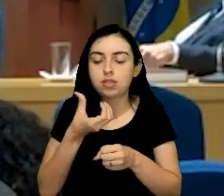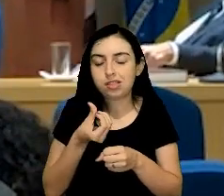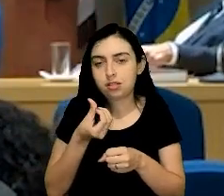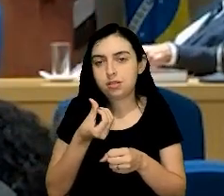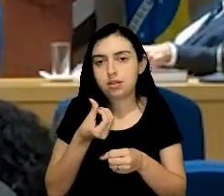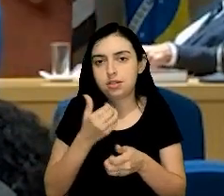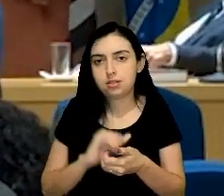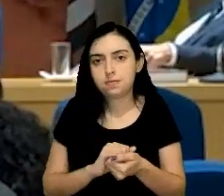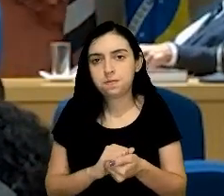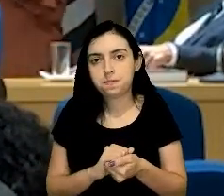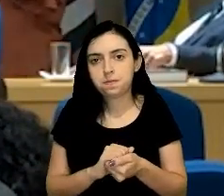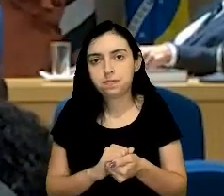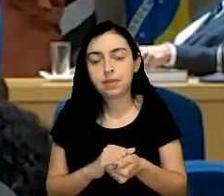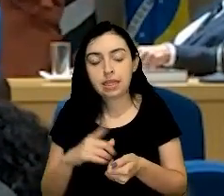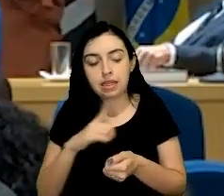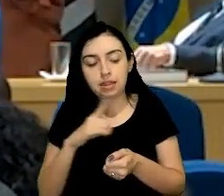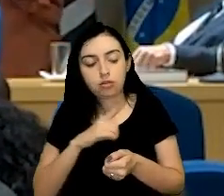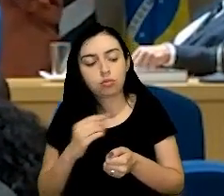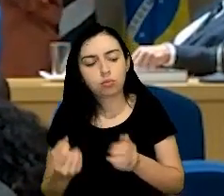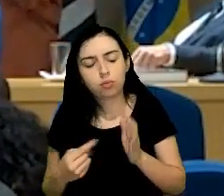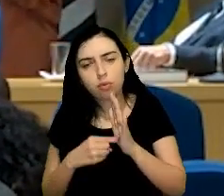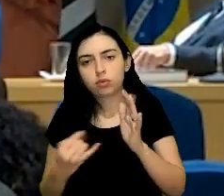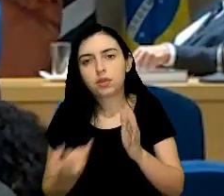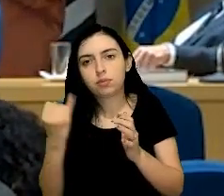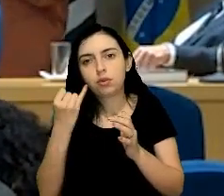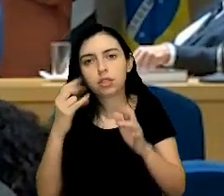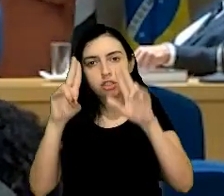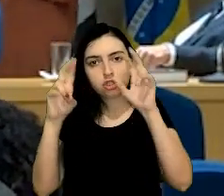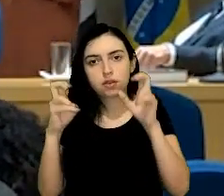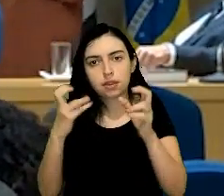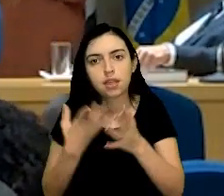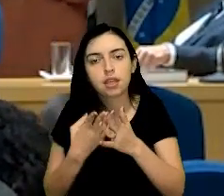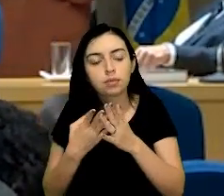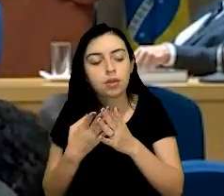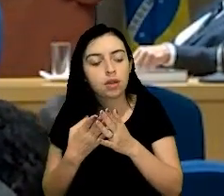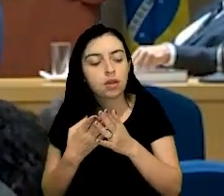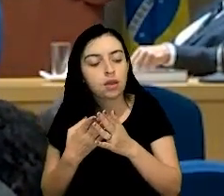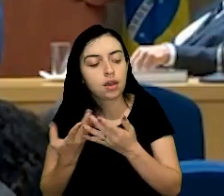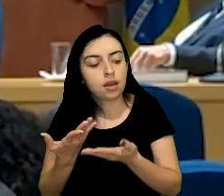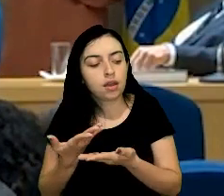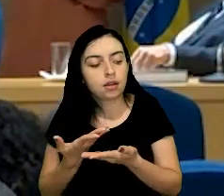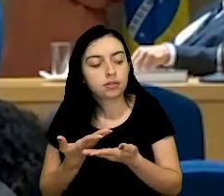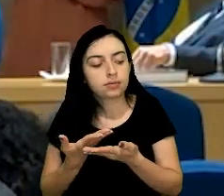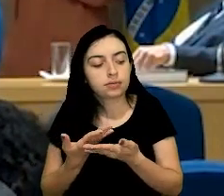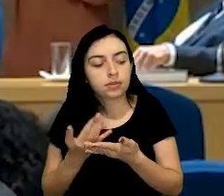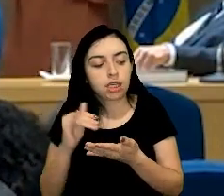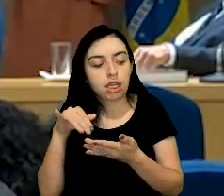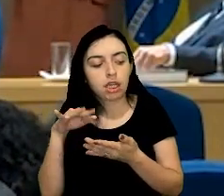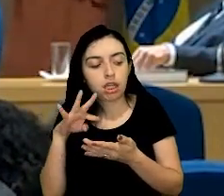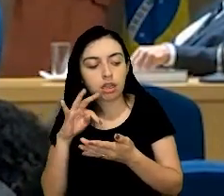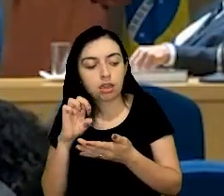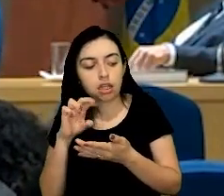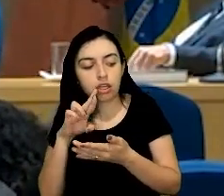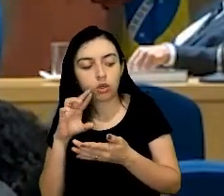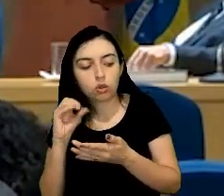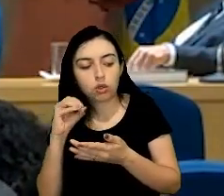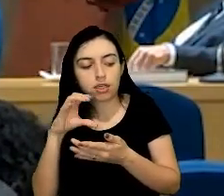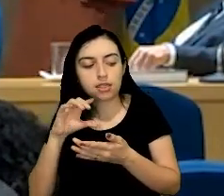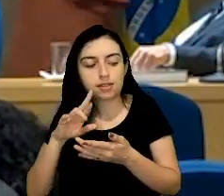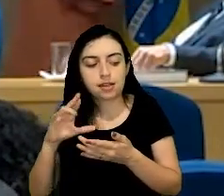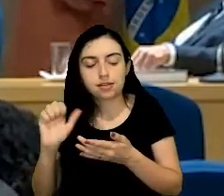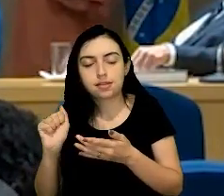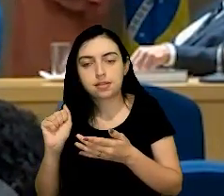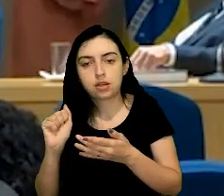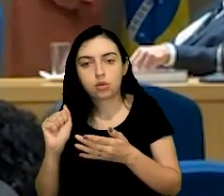Tem um ponto importante, esse termo interiorização da migração refugiada, a gente usou como conceito antes mesmo desse programa de governo